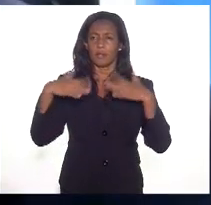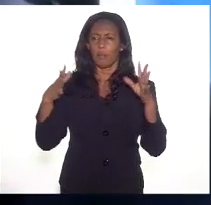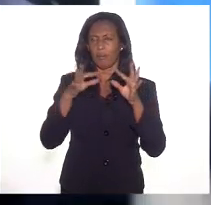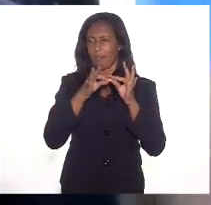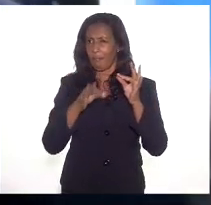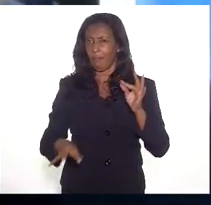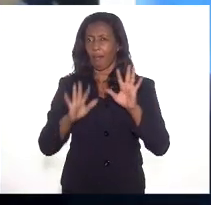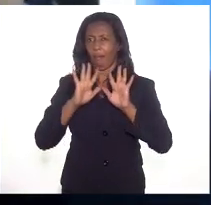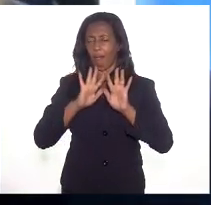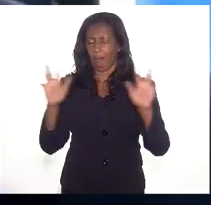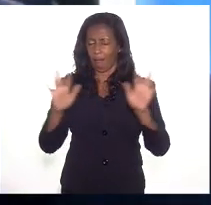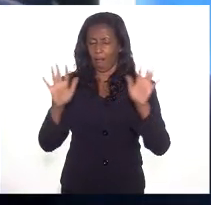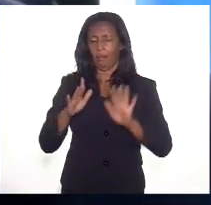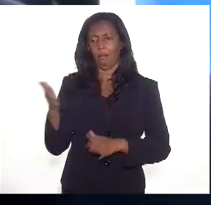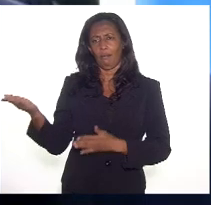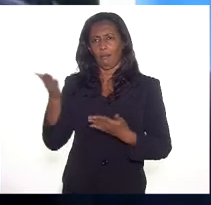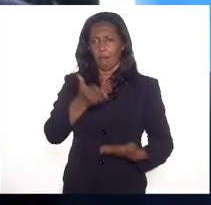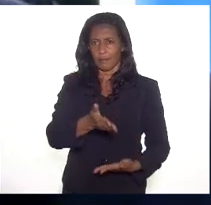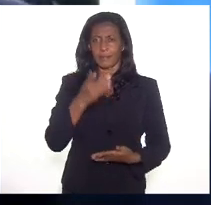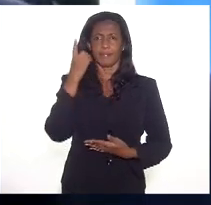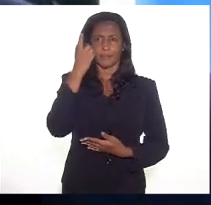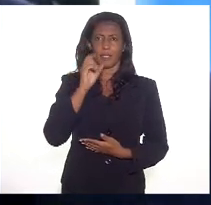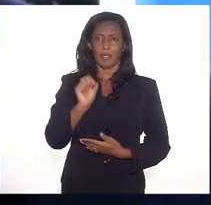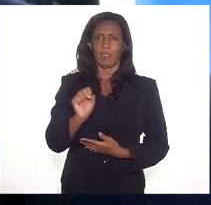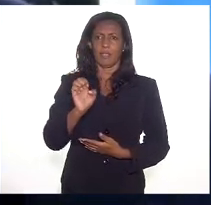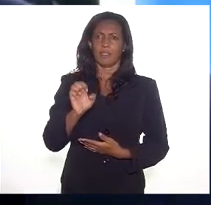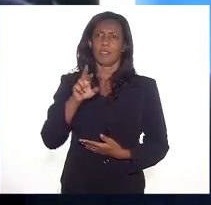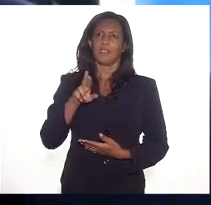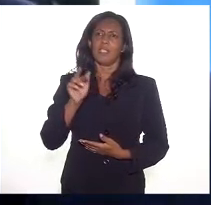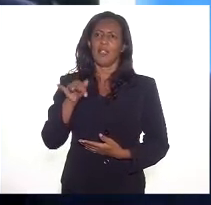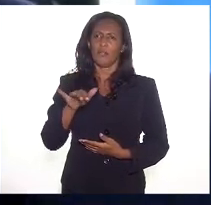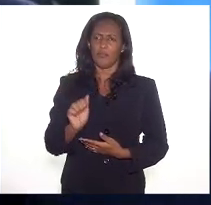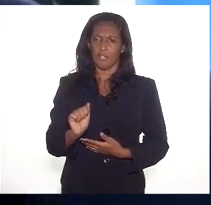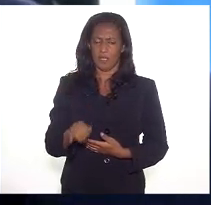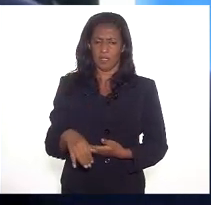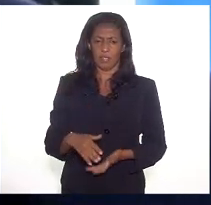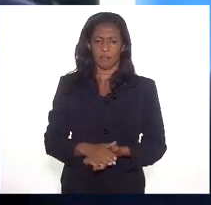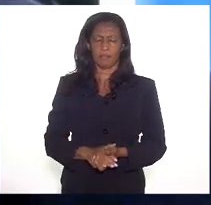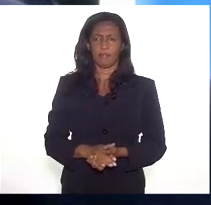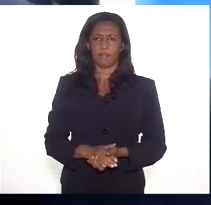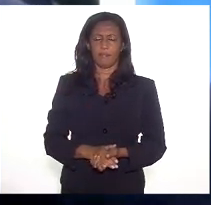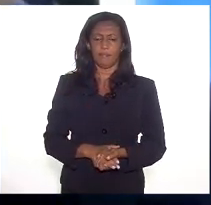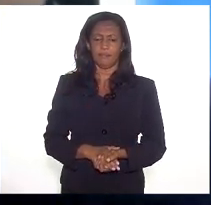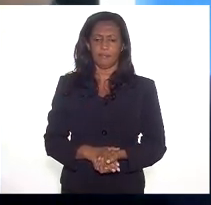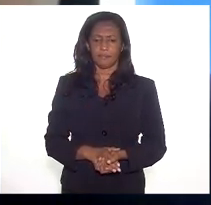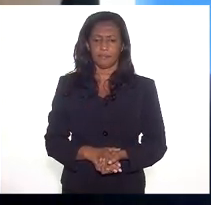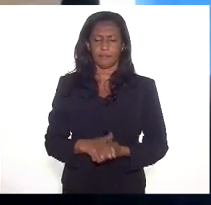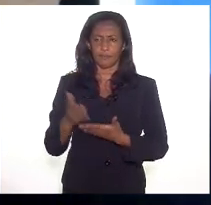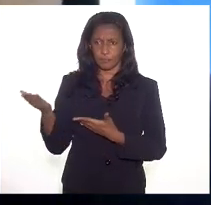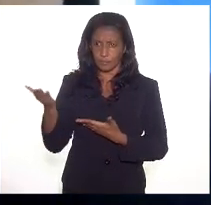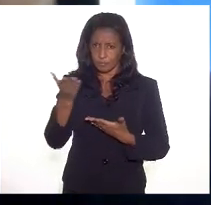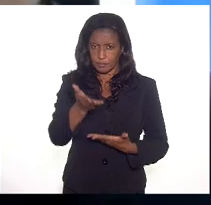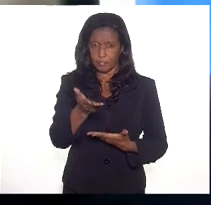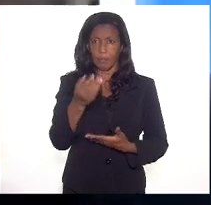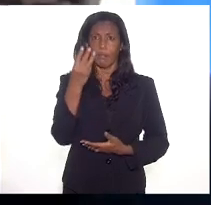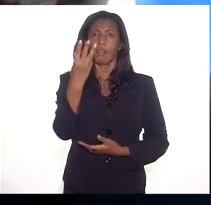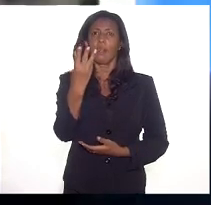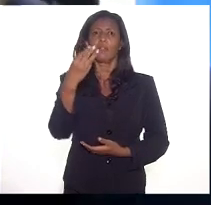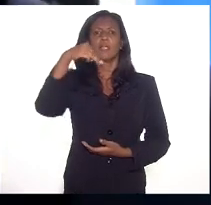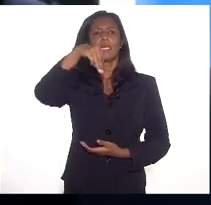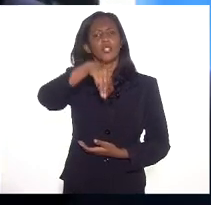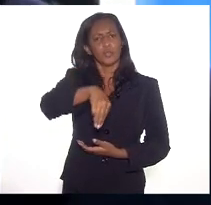demais, deputado Flávio Serafini, eu peço ao plenário que me conceda essa possibilidade. Flávio Serafini dispõe de 3 minutos